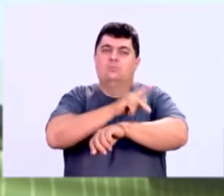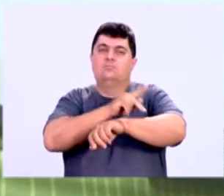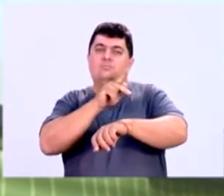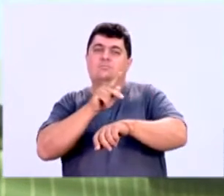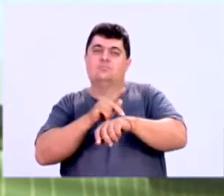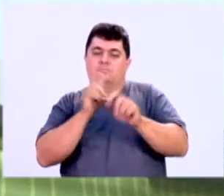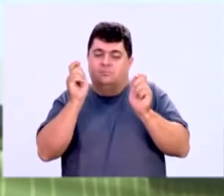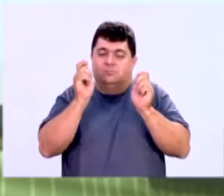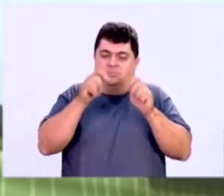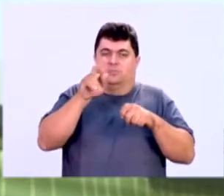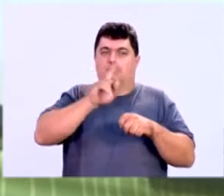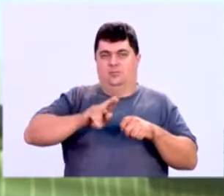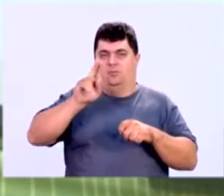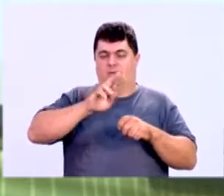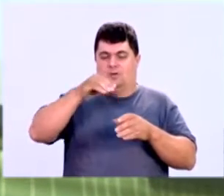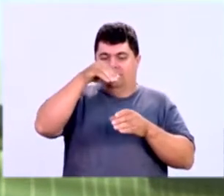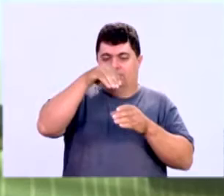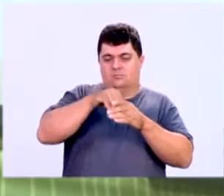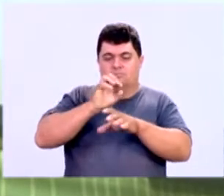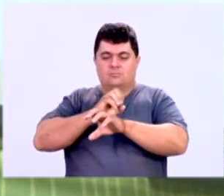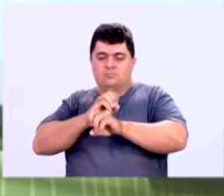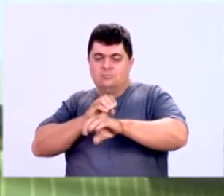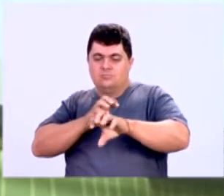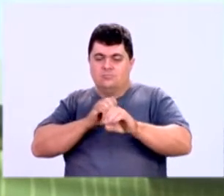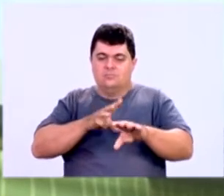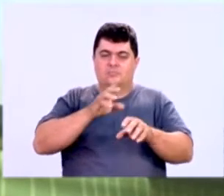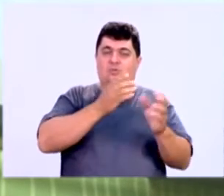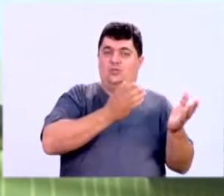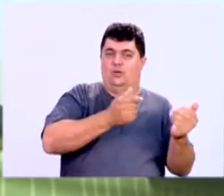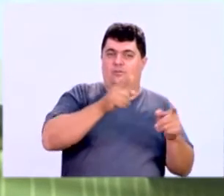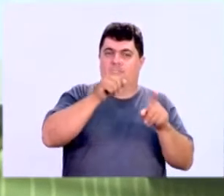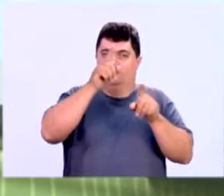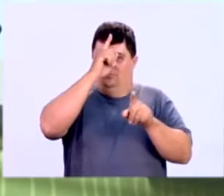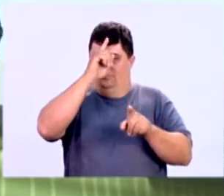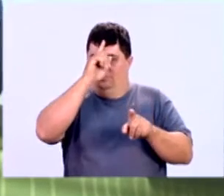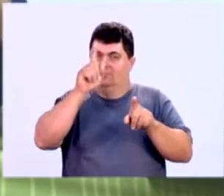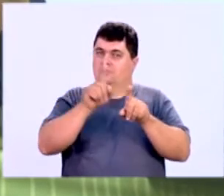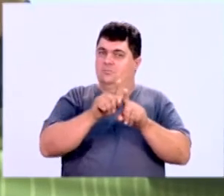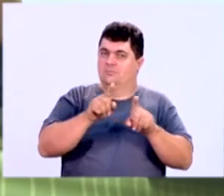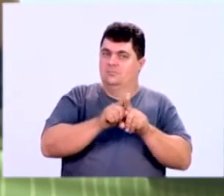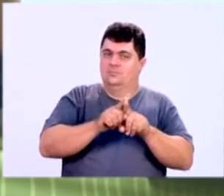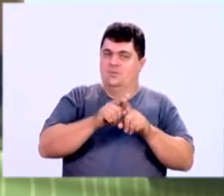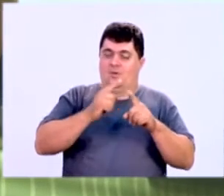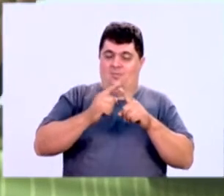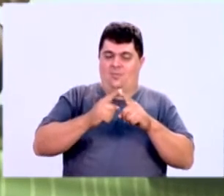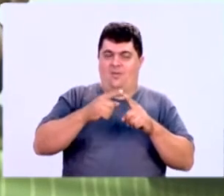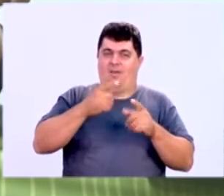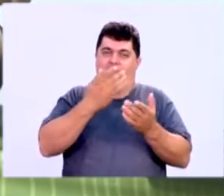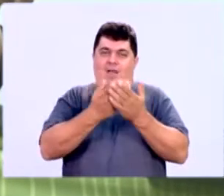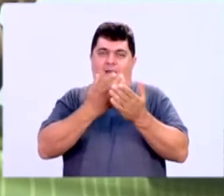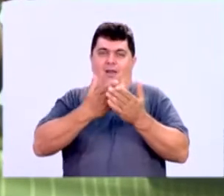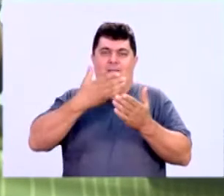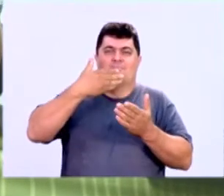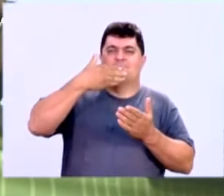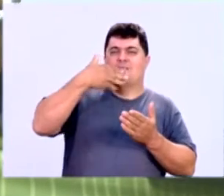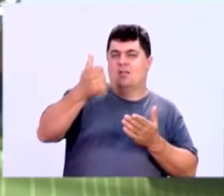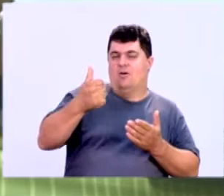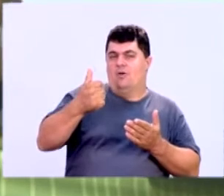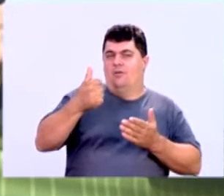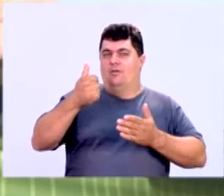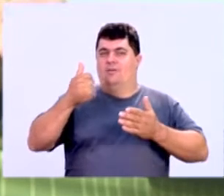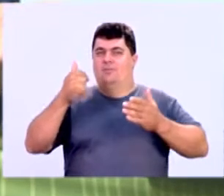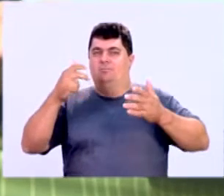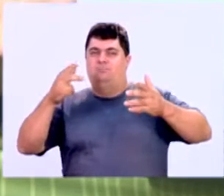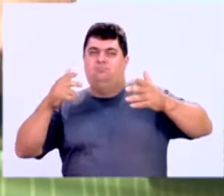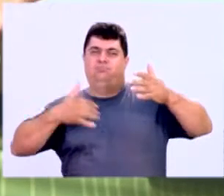que podem ser utilizadas na educação de jovens e adultos com o intuito de tornar nossas aulas mais interessantes. E esse